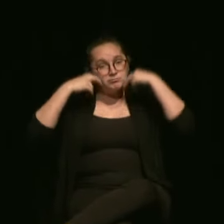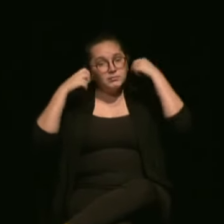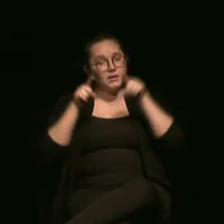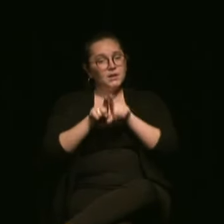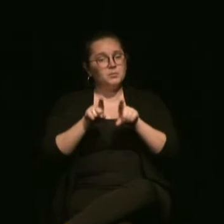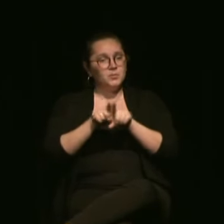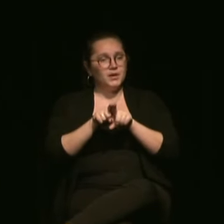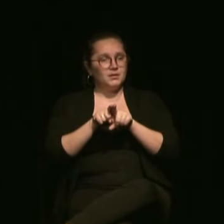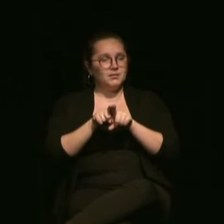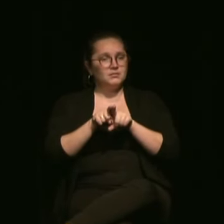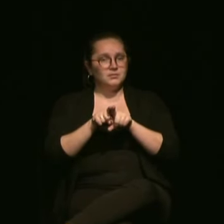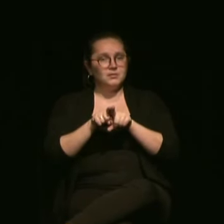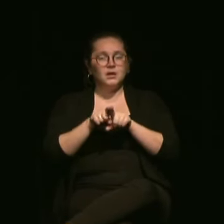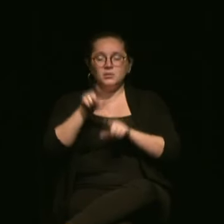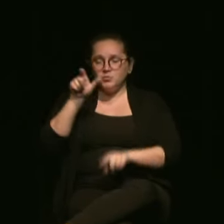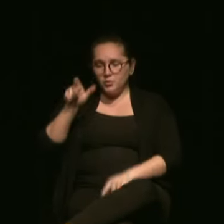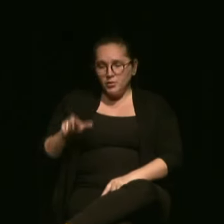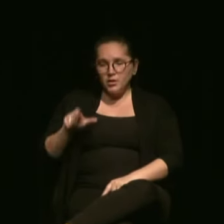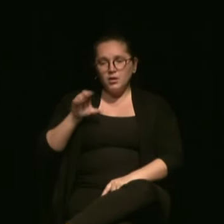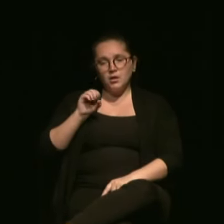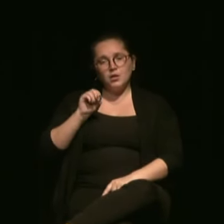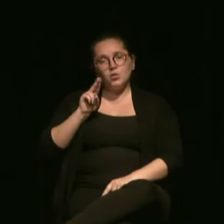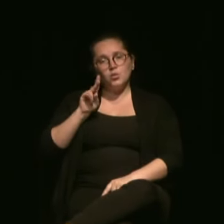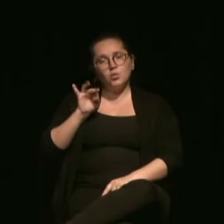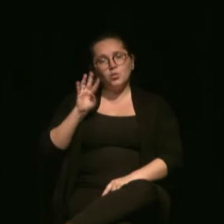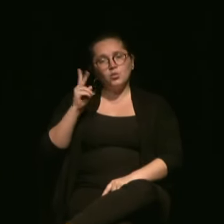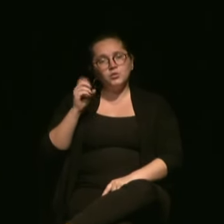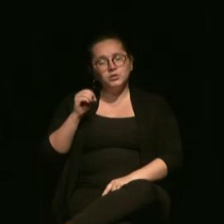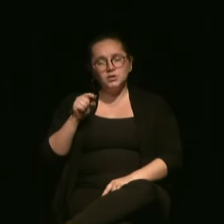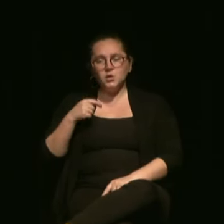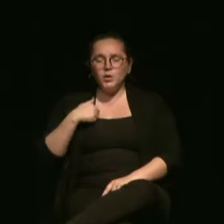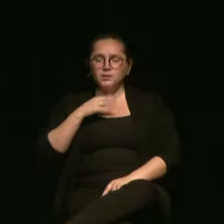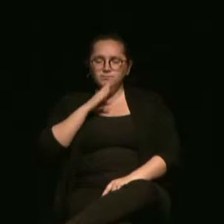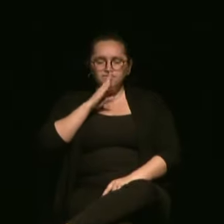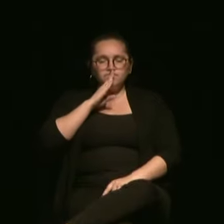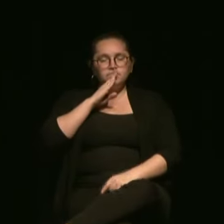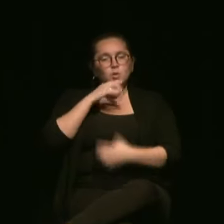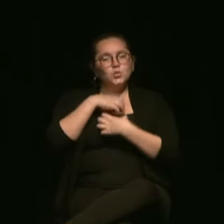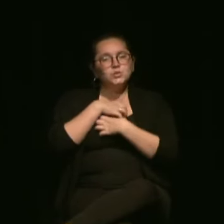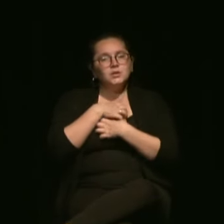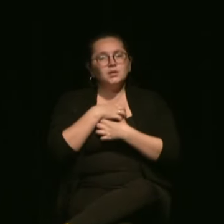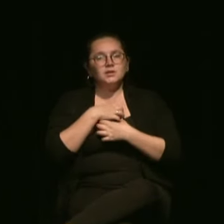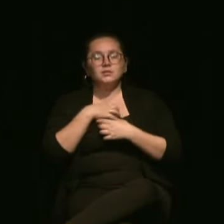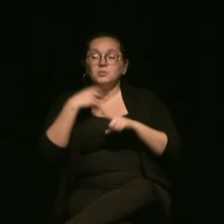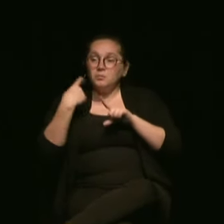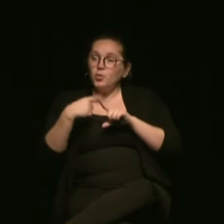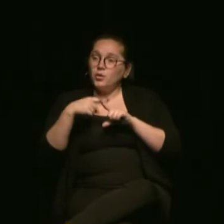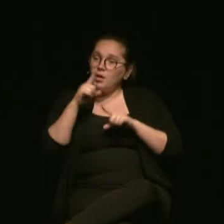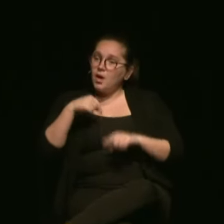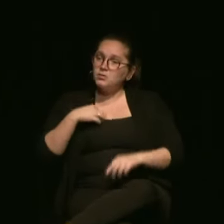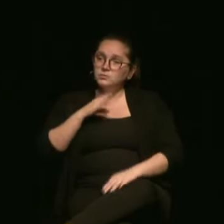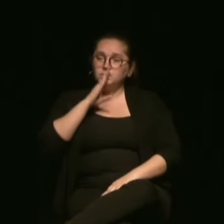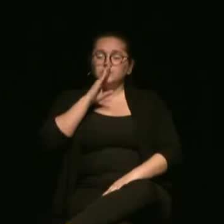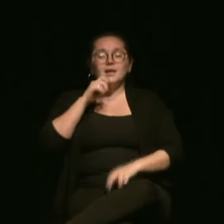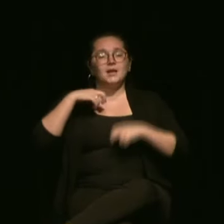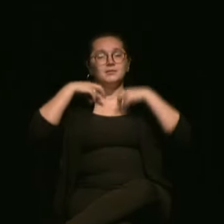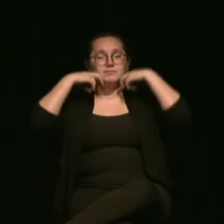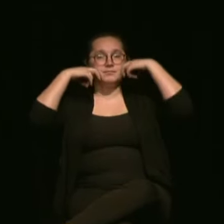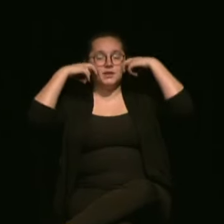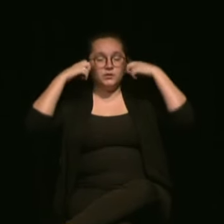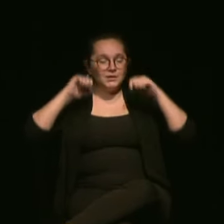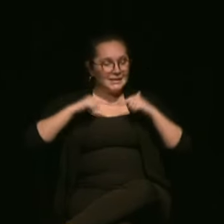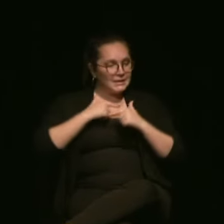do Coutinho, da maneira como o Coutinho reage, do silêncio, que é sempre constrangedor quando ele se estende, você